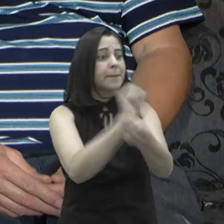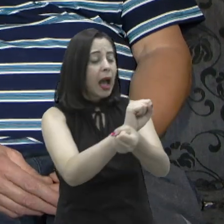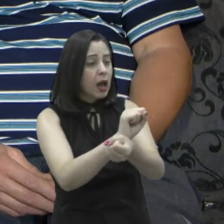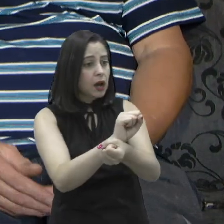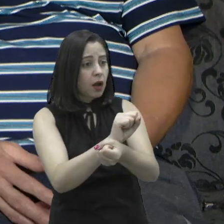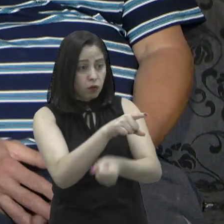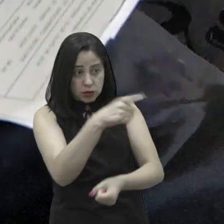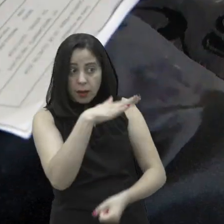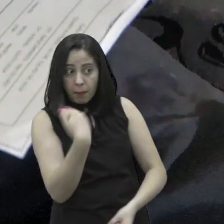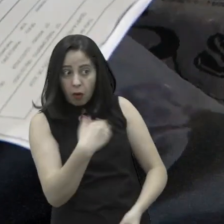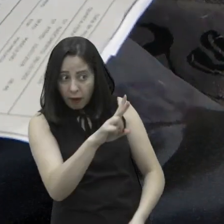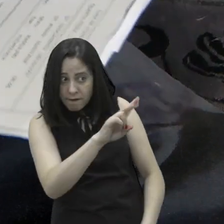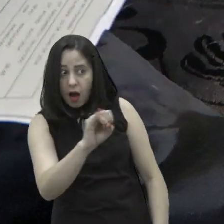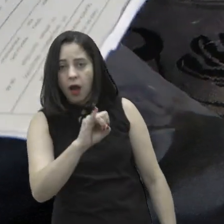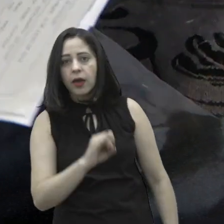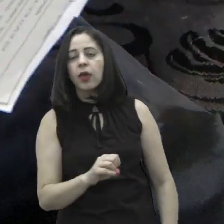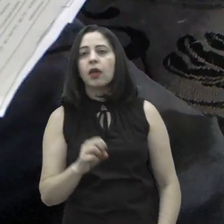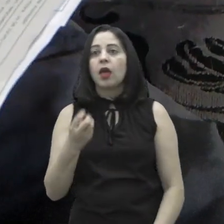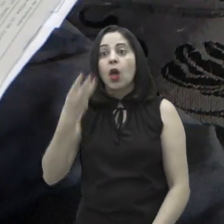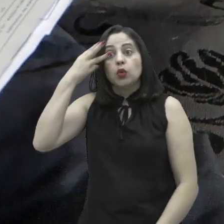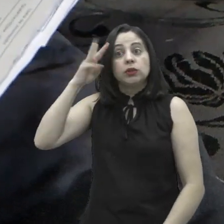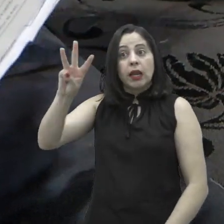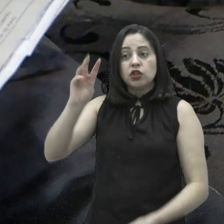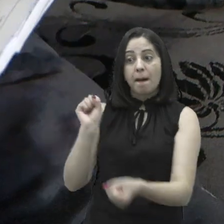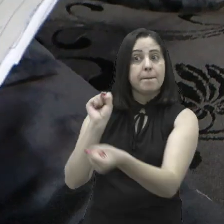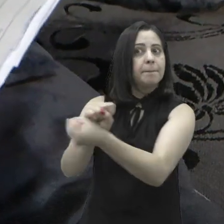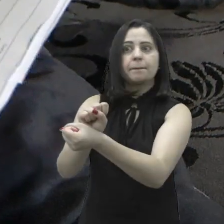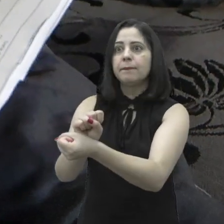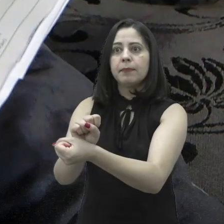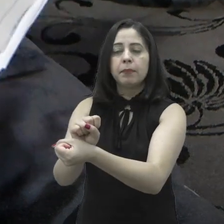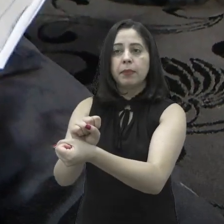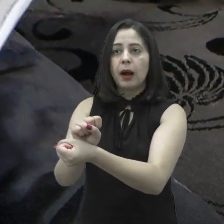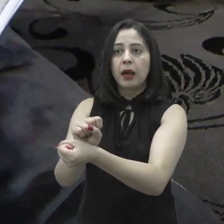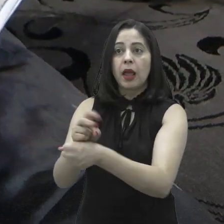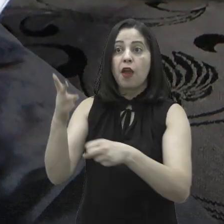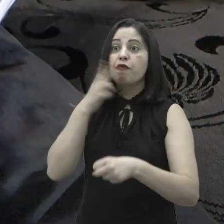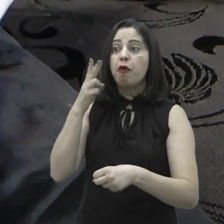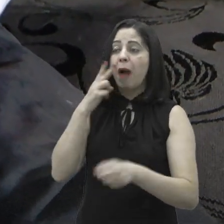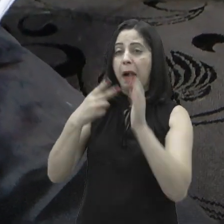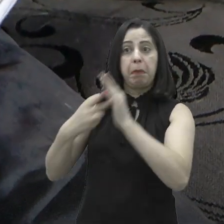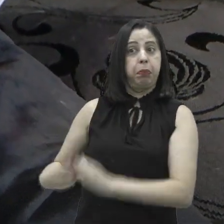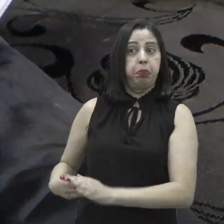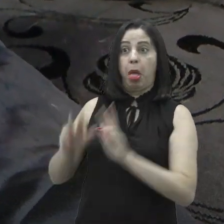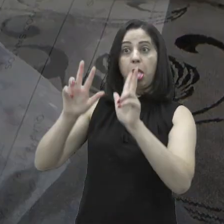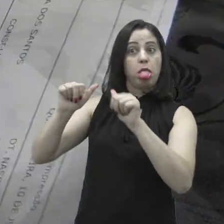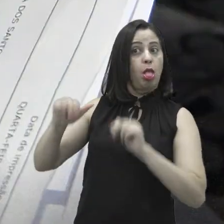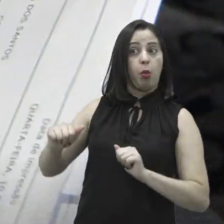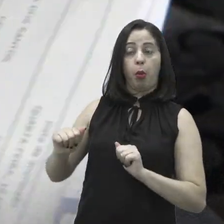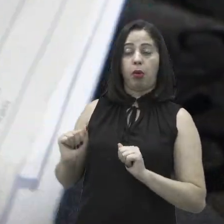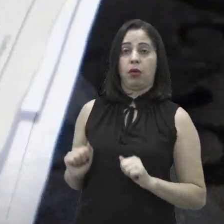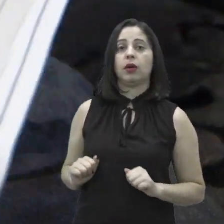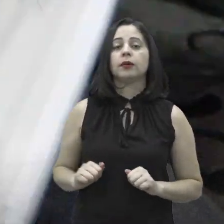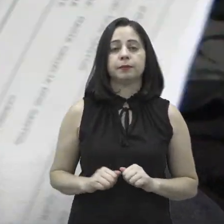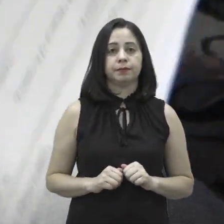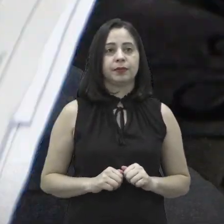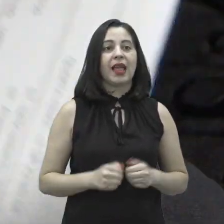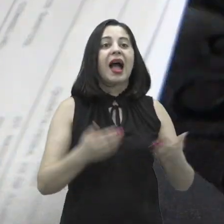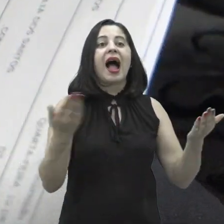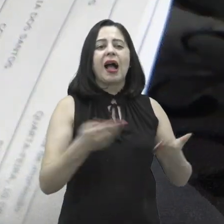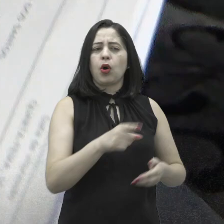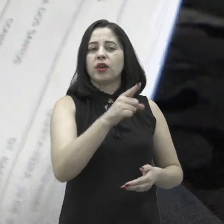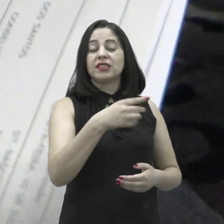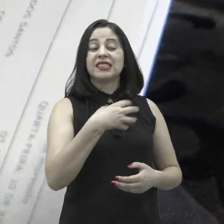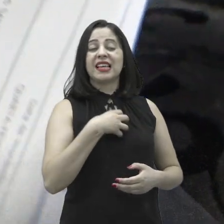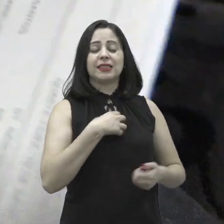morre, né? Em 3 dias eu parei completamente. Não fumei mais. E quais foram os benefícios que o